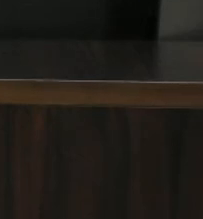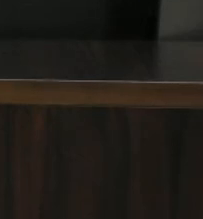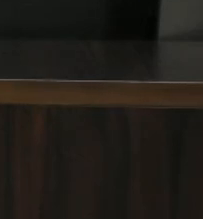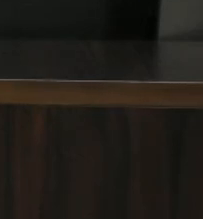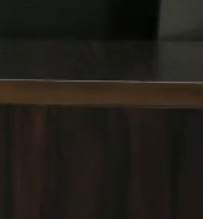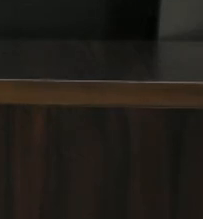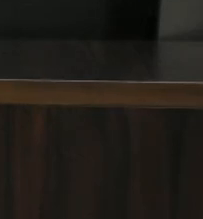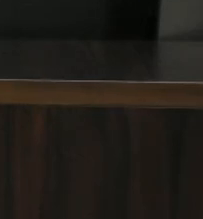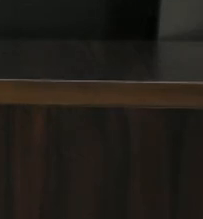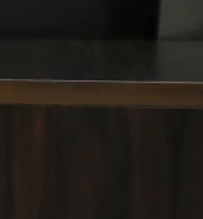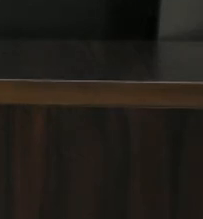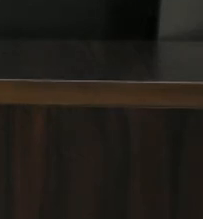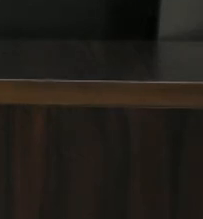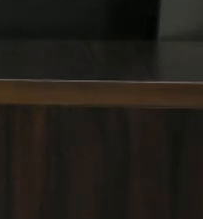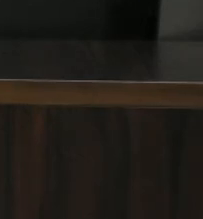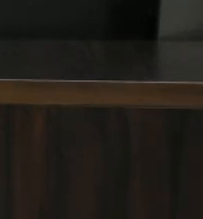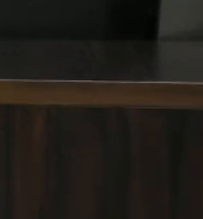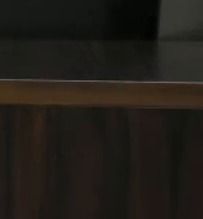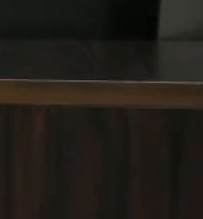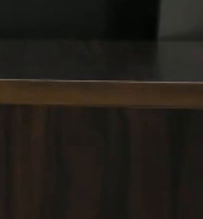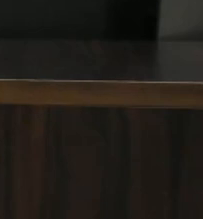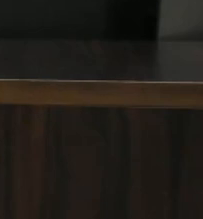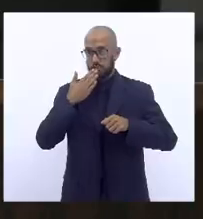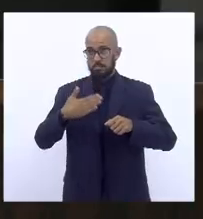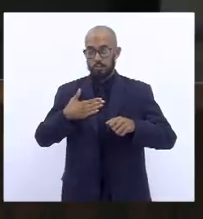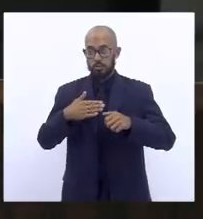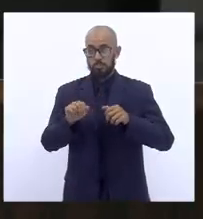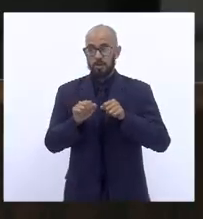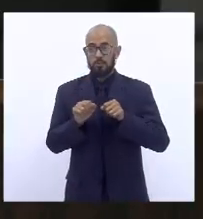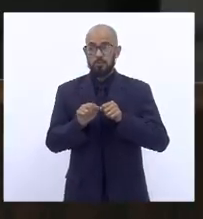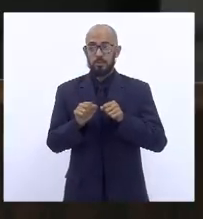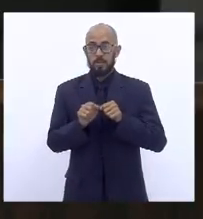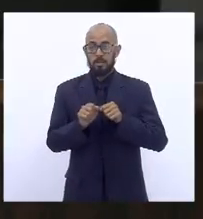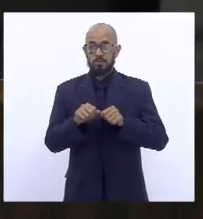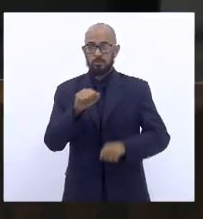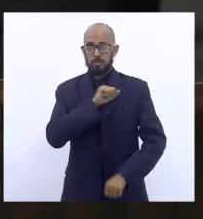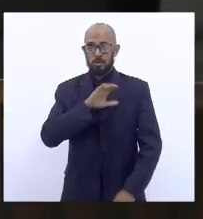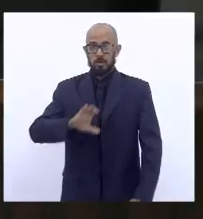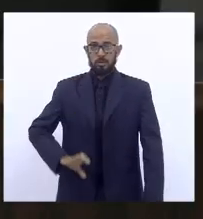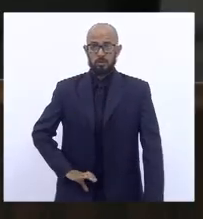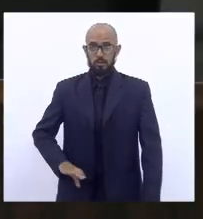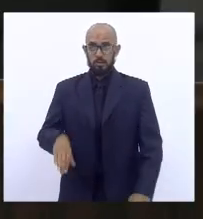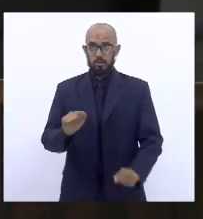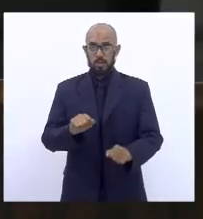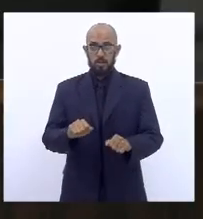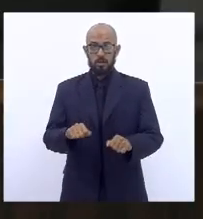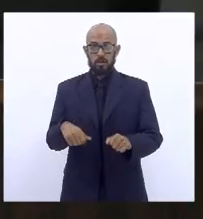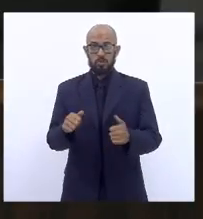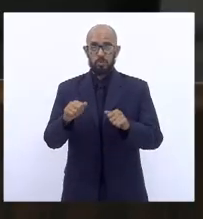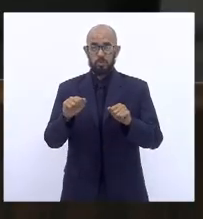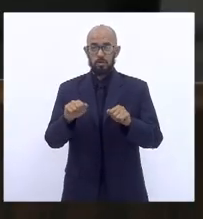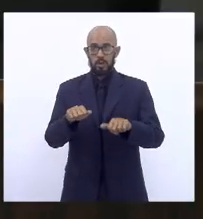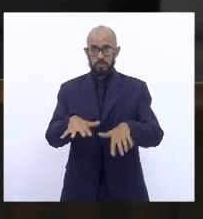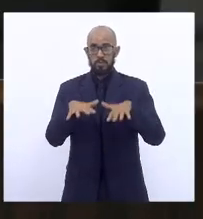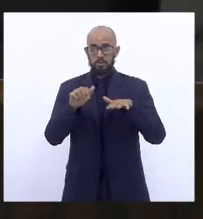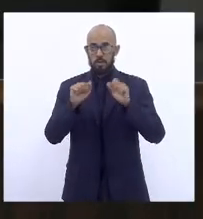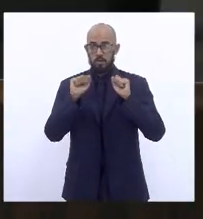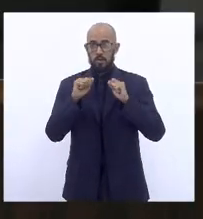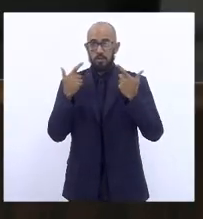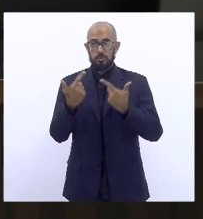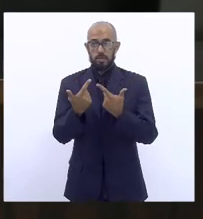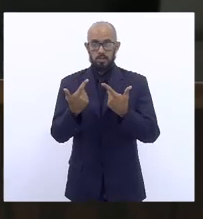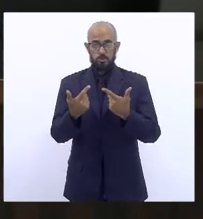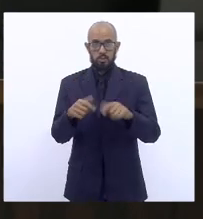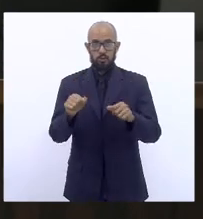telefonou para pedir que o fizesse, da parte do deputado André Siciliano, presidente da Assembleia Legislativa, que está fora do Rio de Janeiro